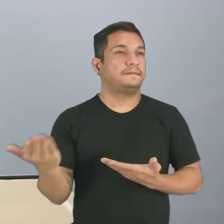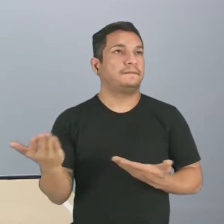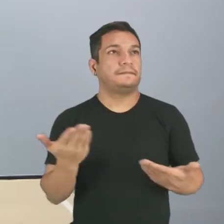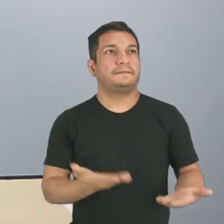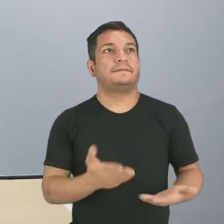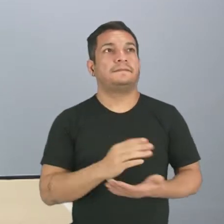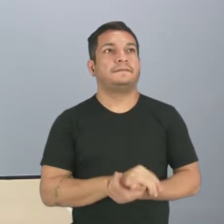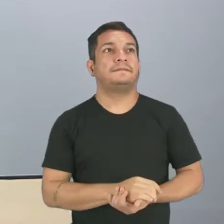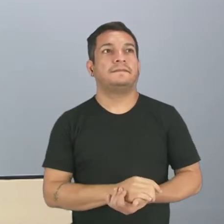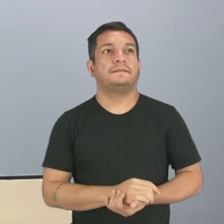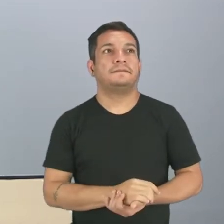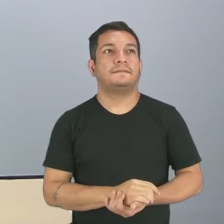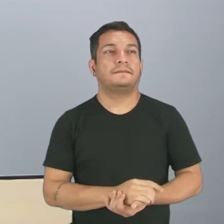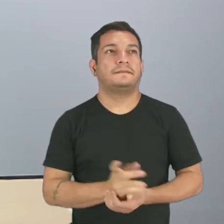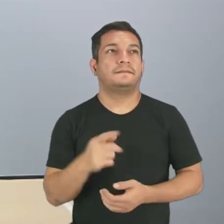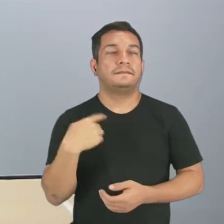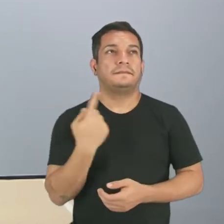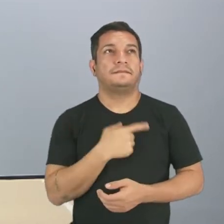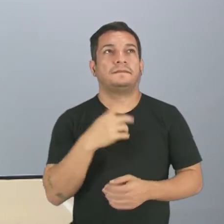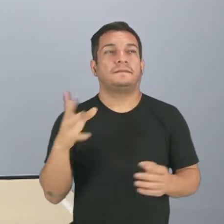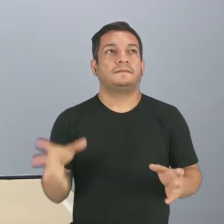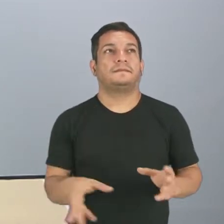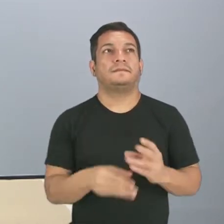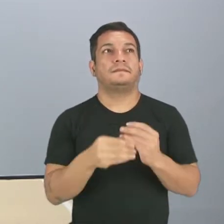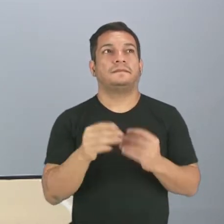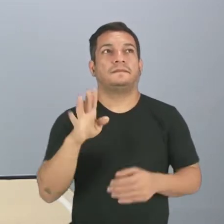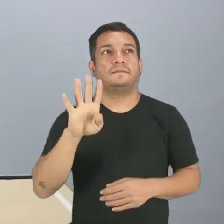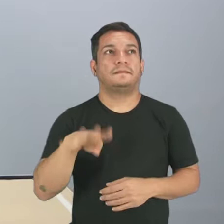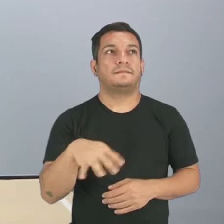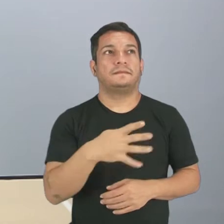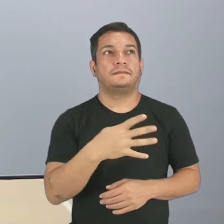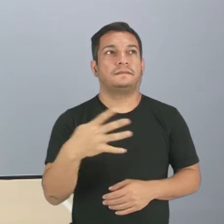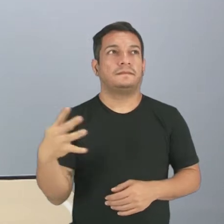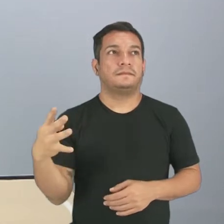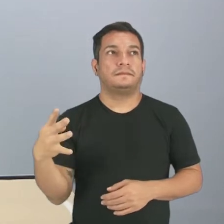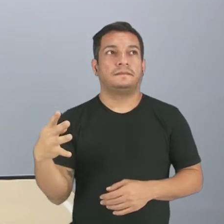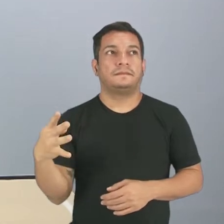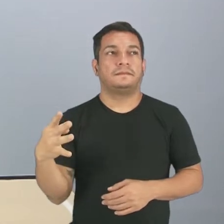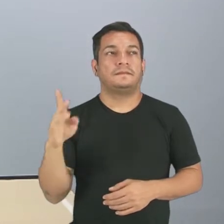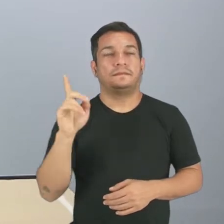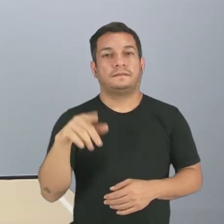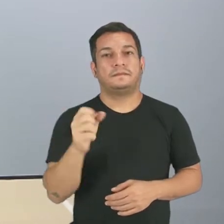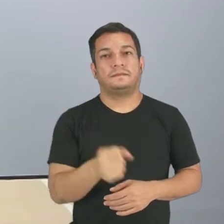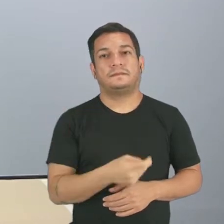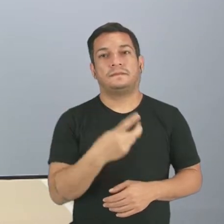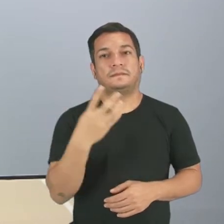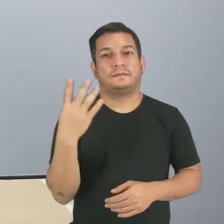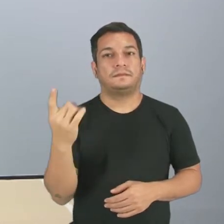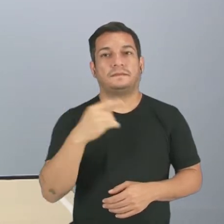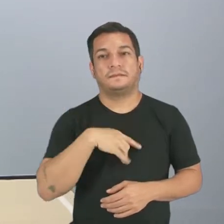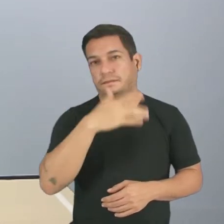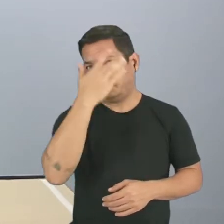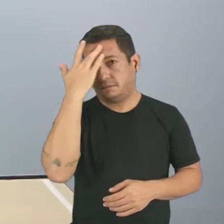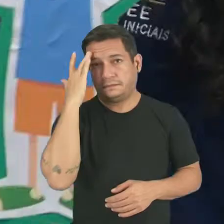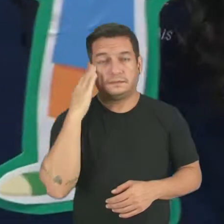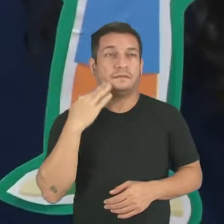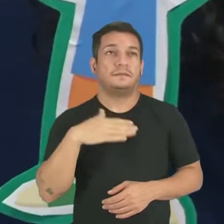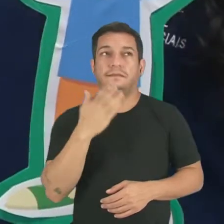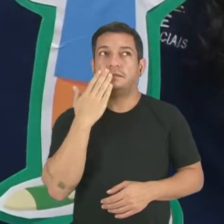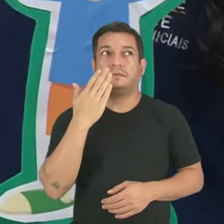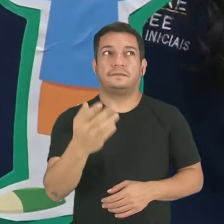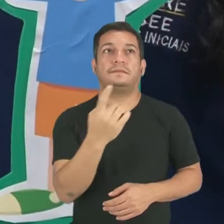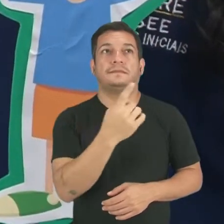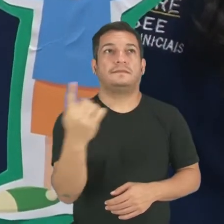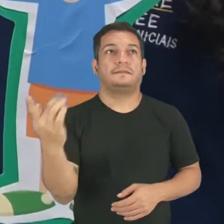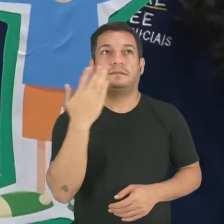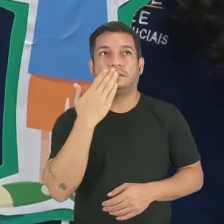convidados. Nós completamos uma tabela com a quantidade de pessoas que preferiram cada